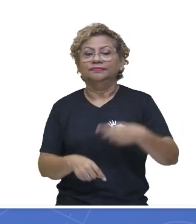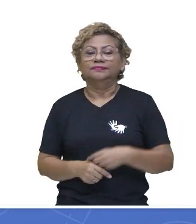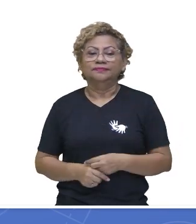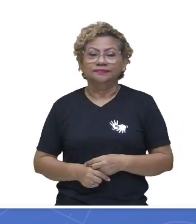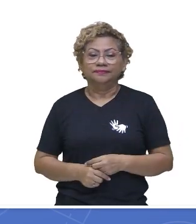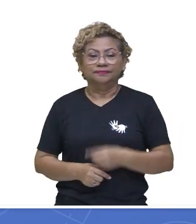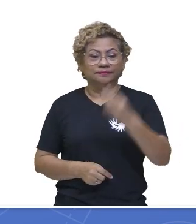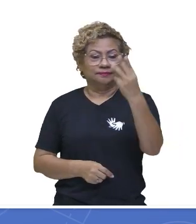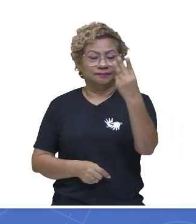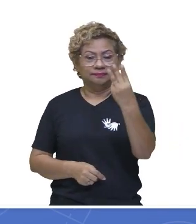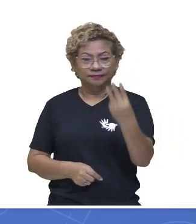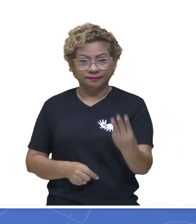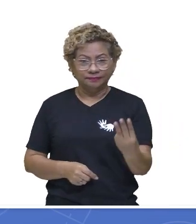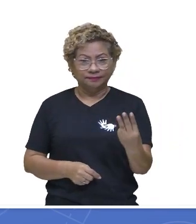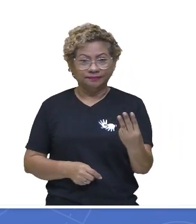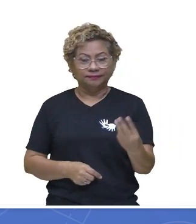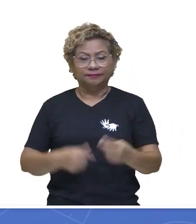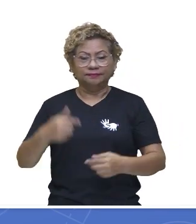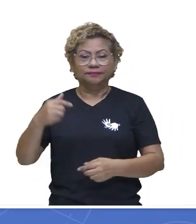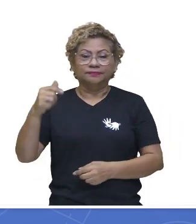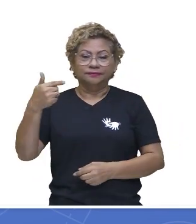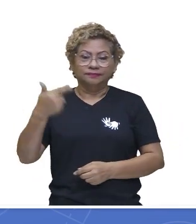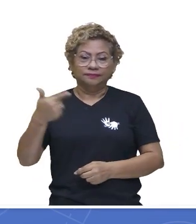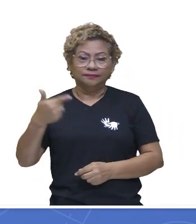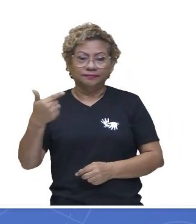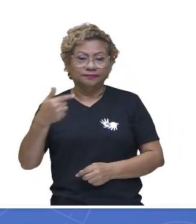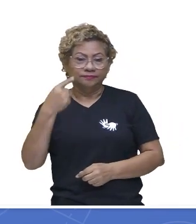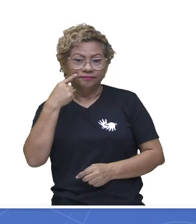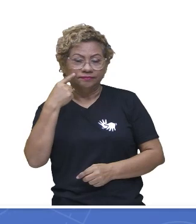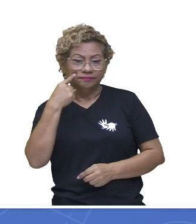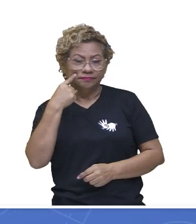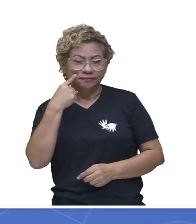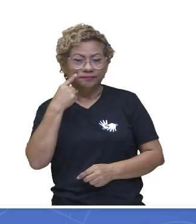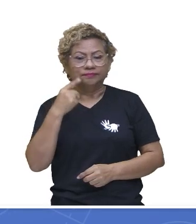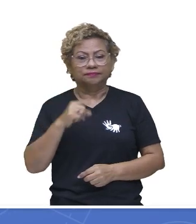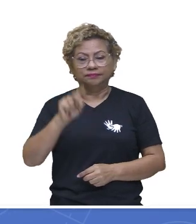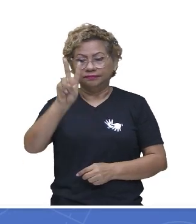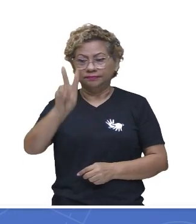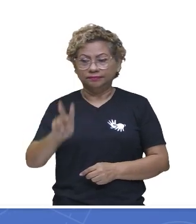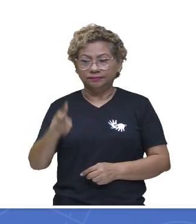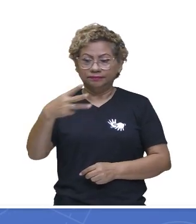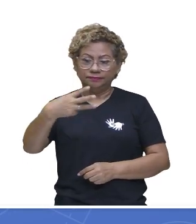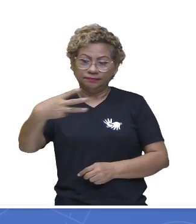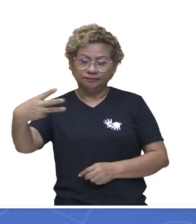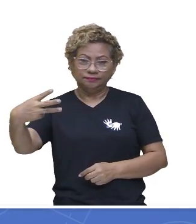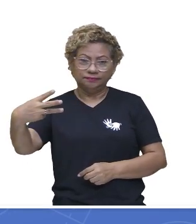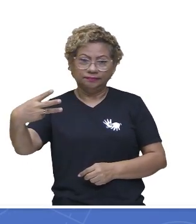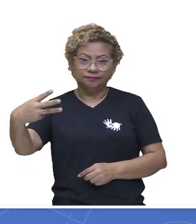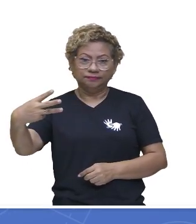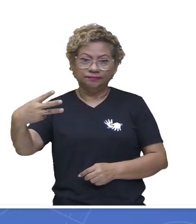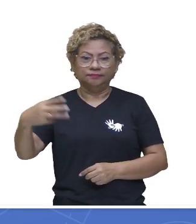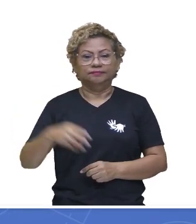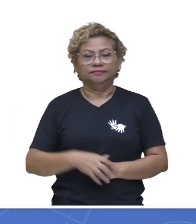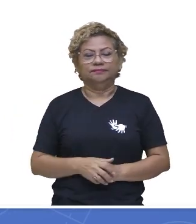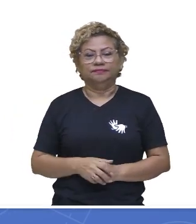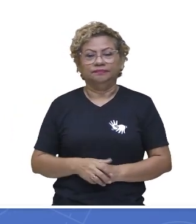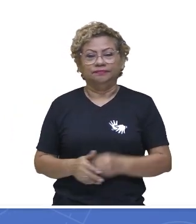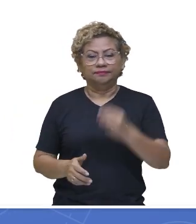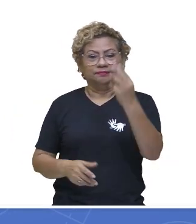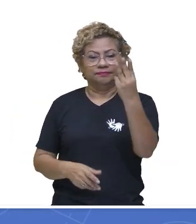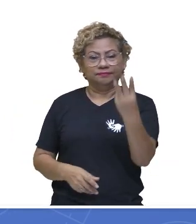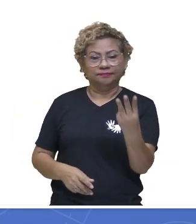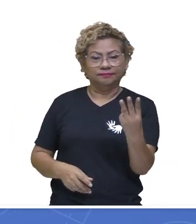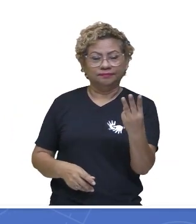segunda matriz, linha, coluna. Observem, o número de colunas dessa primeira matriz